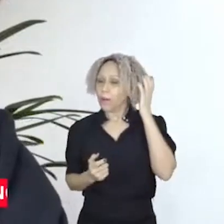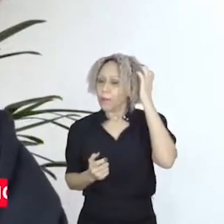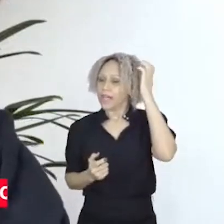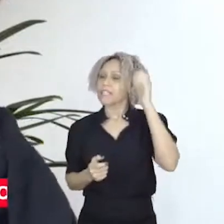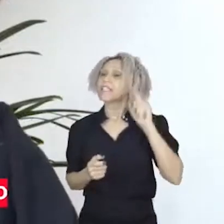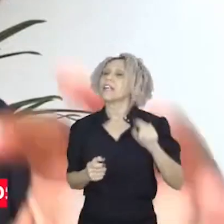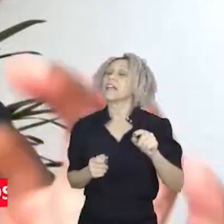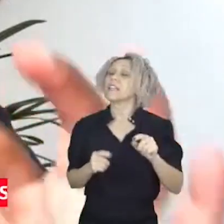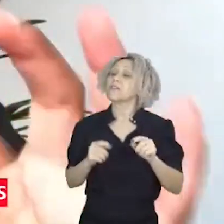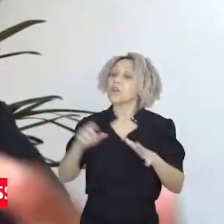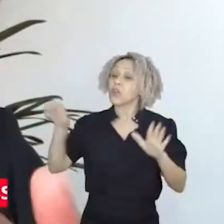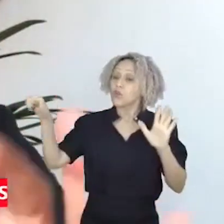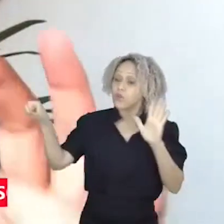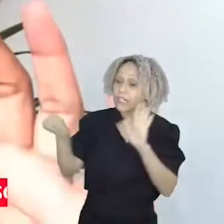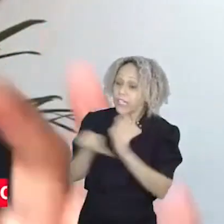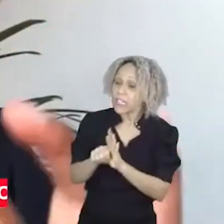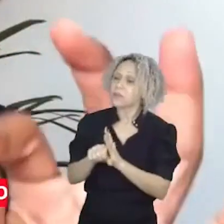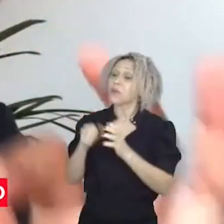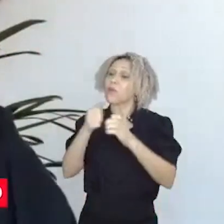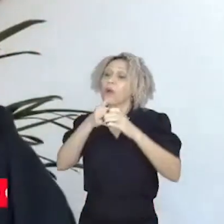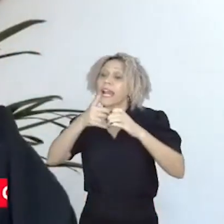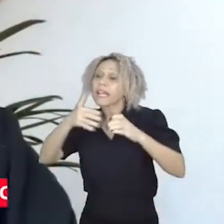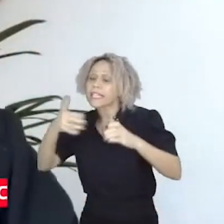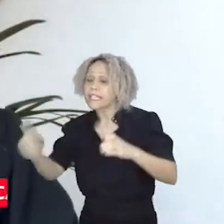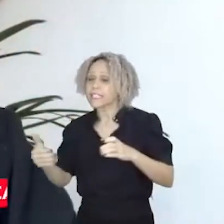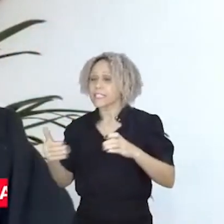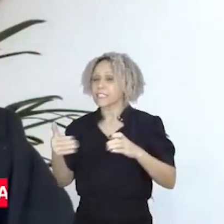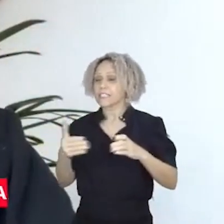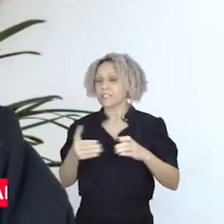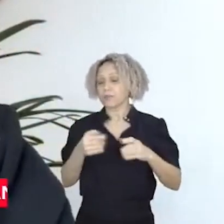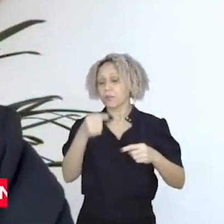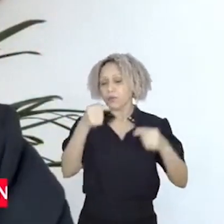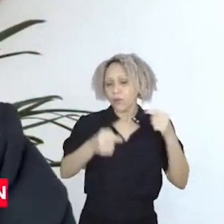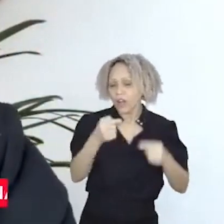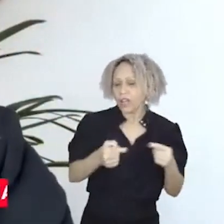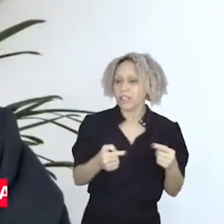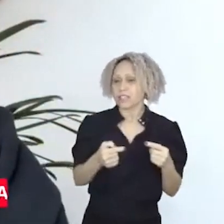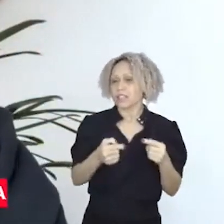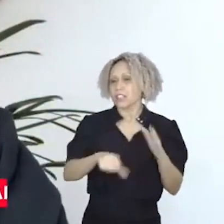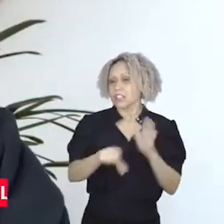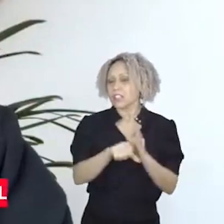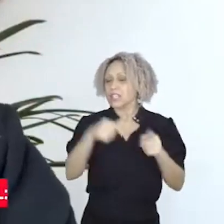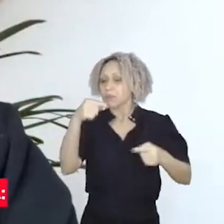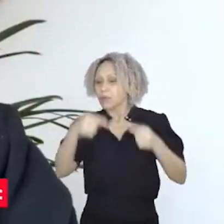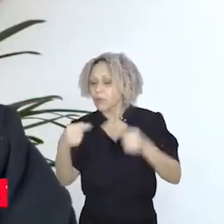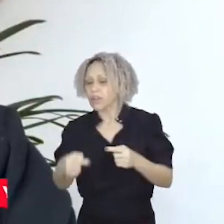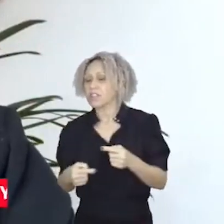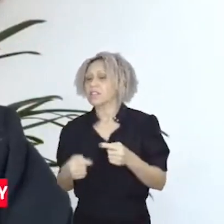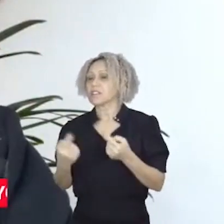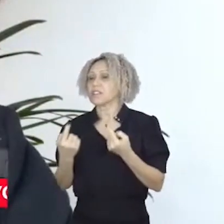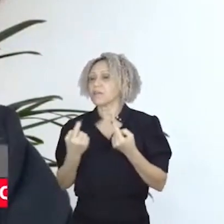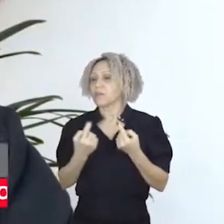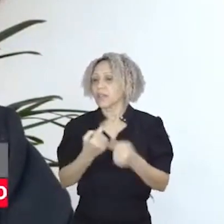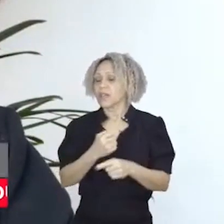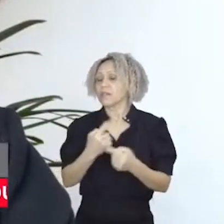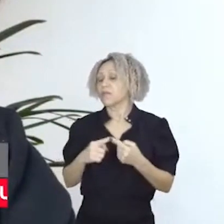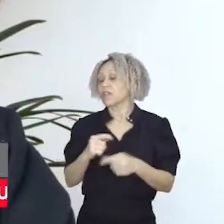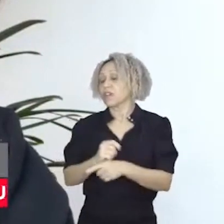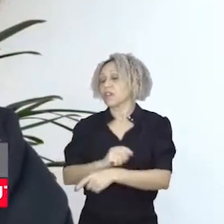gênero e raça a que nós, mulheres negras, estamos expostas na sociedade brasileira. E